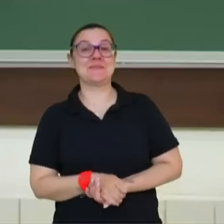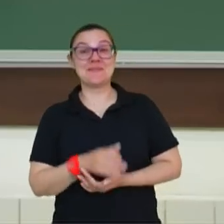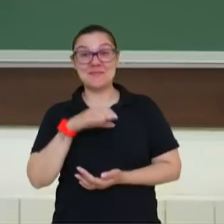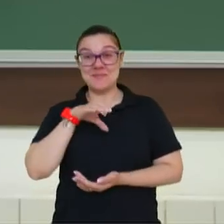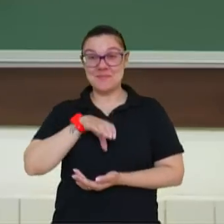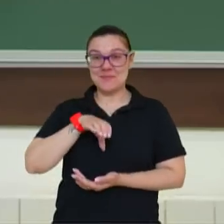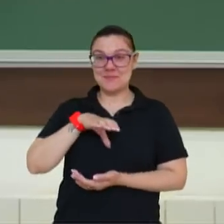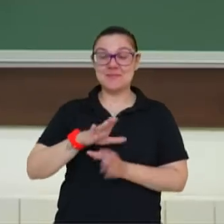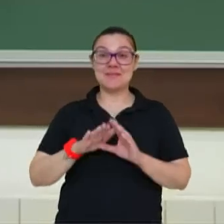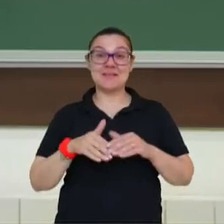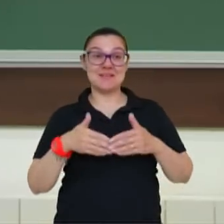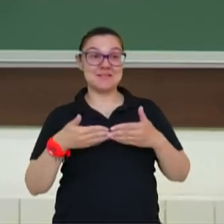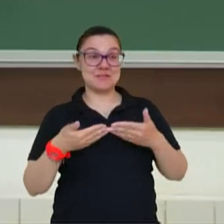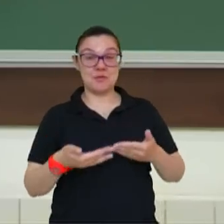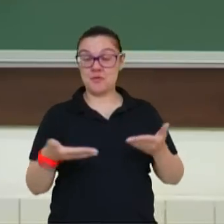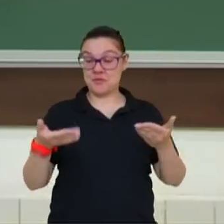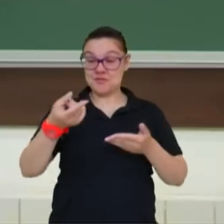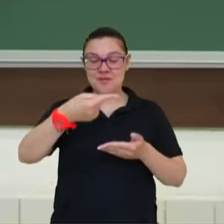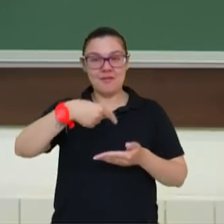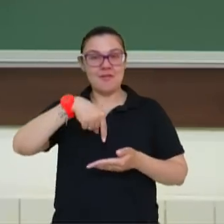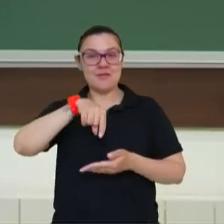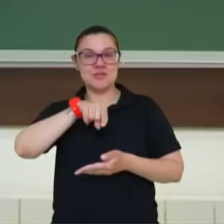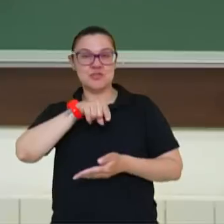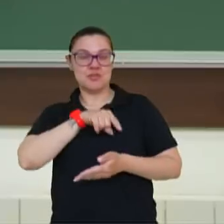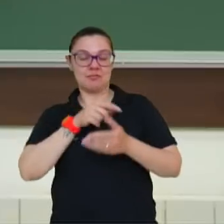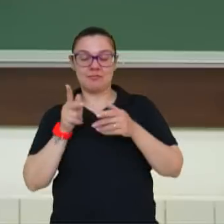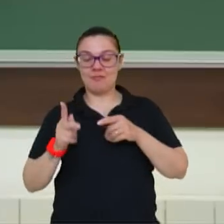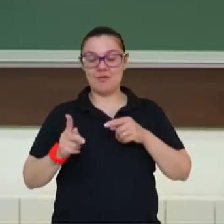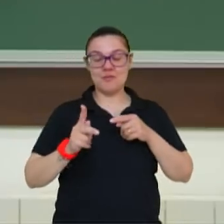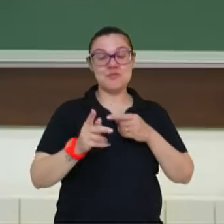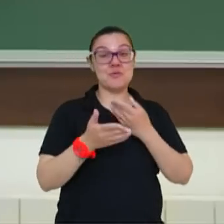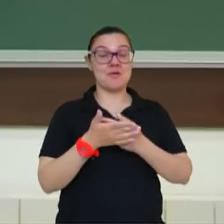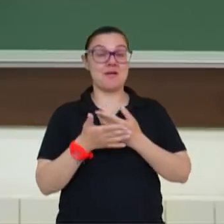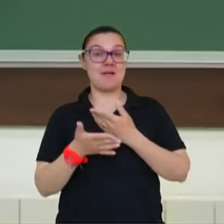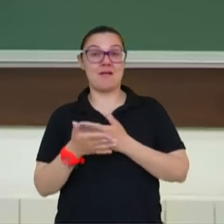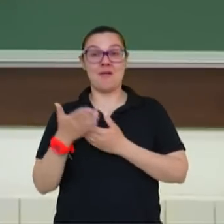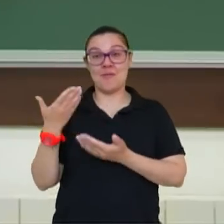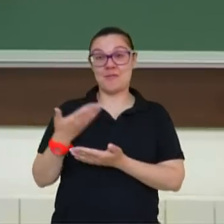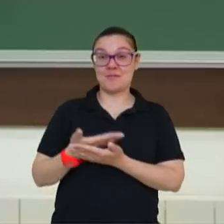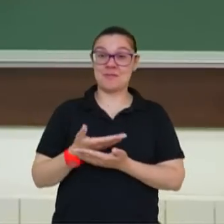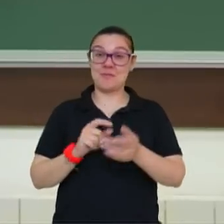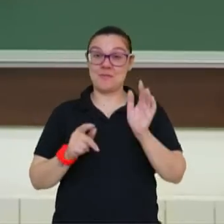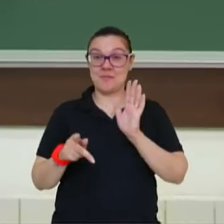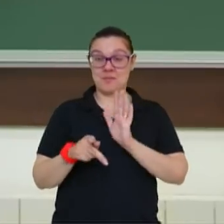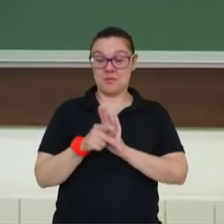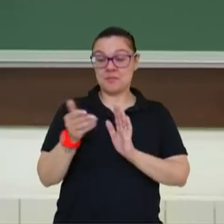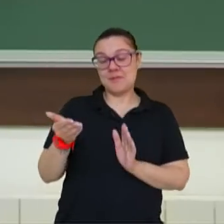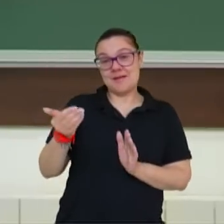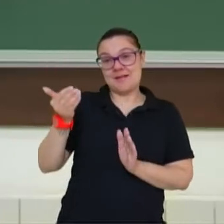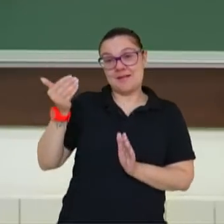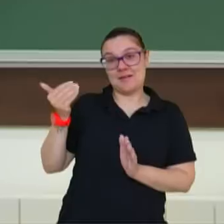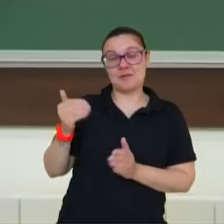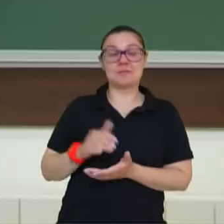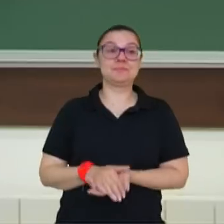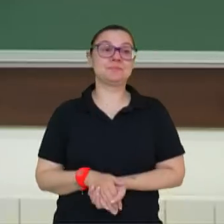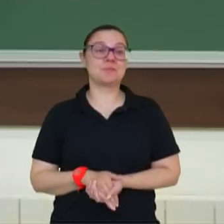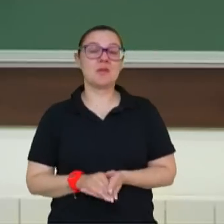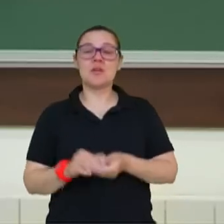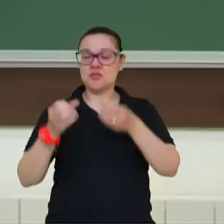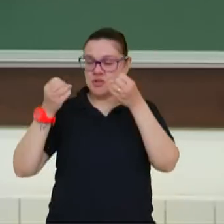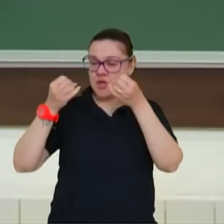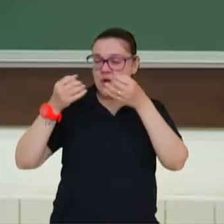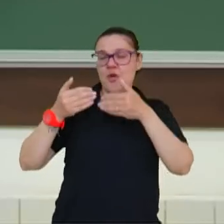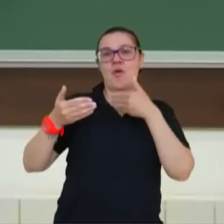105. Então, hoje nós vamos continuar a nossa aula da anterior. A gente